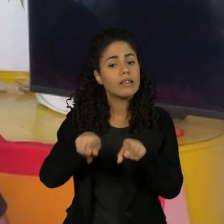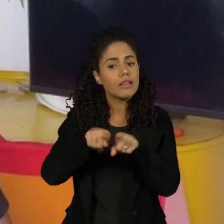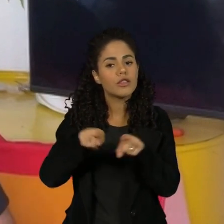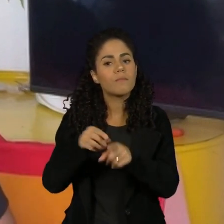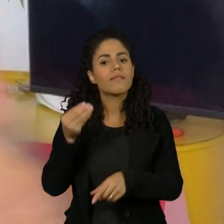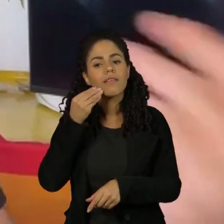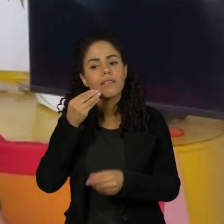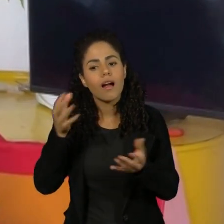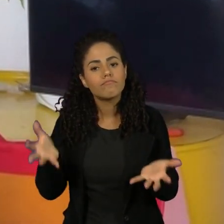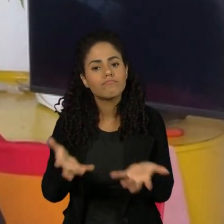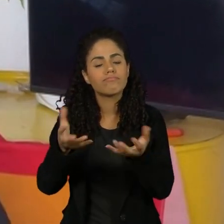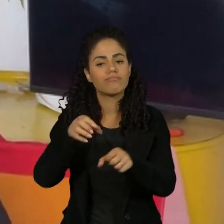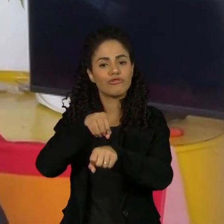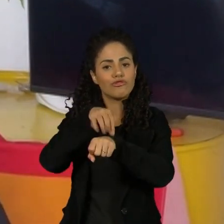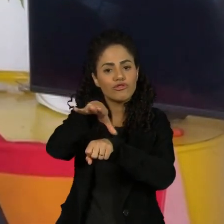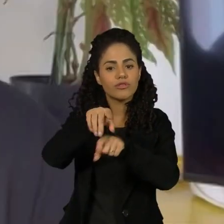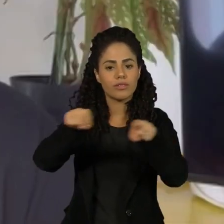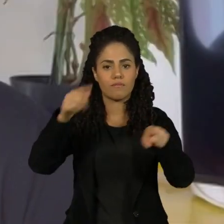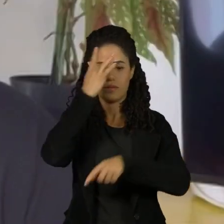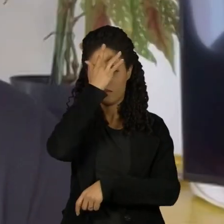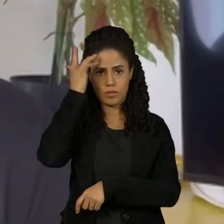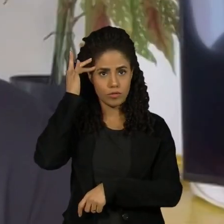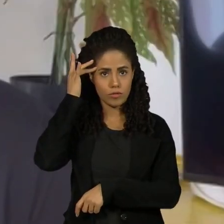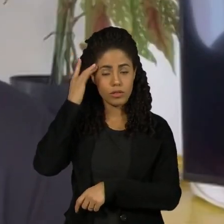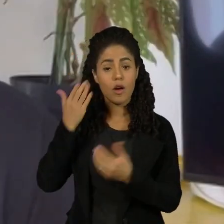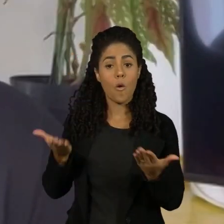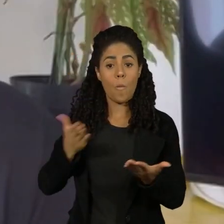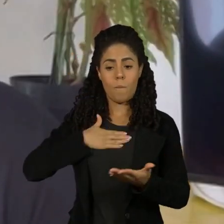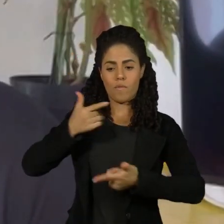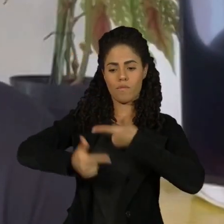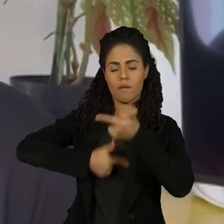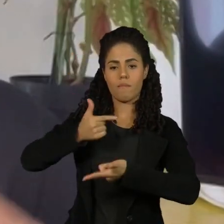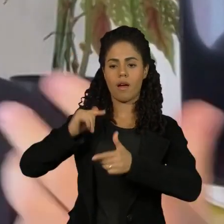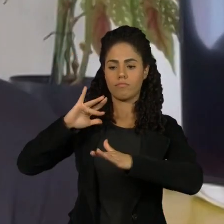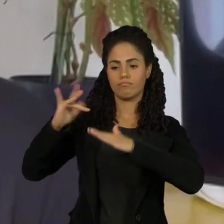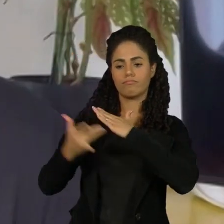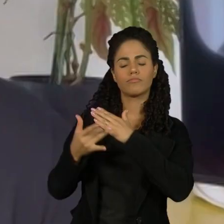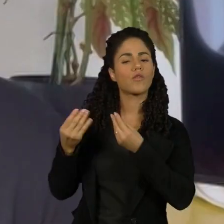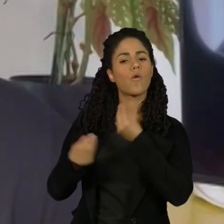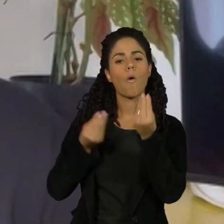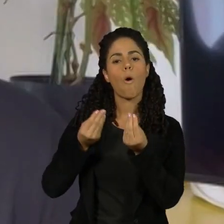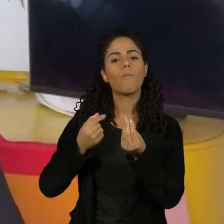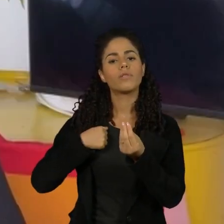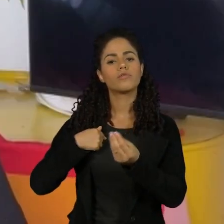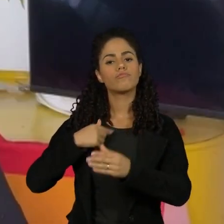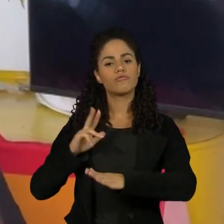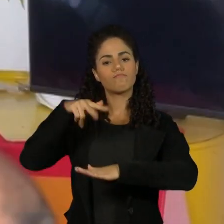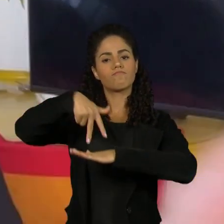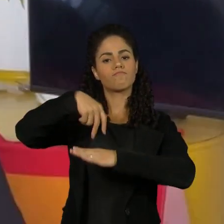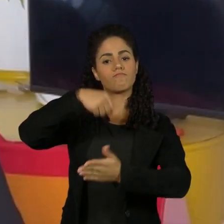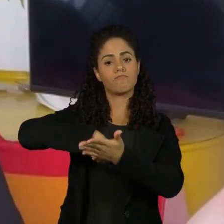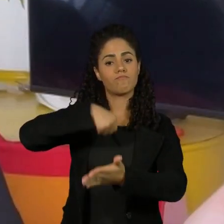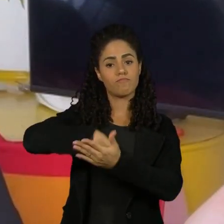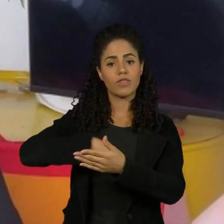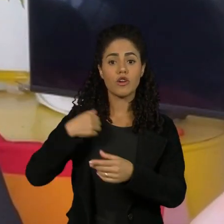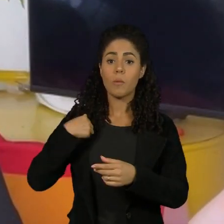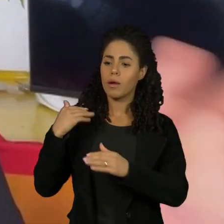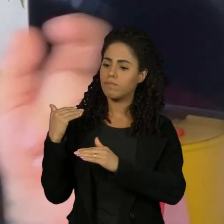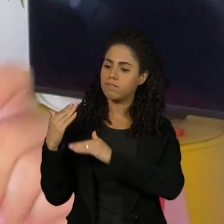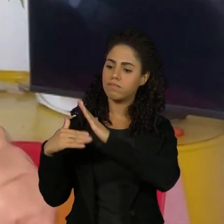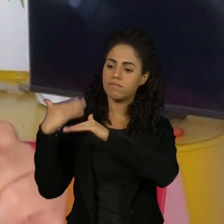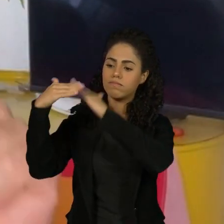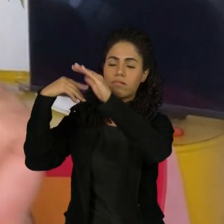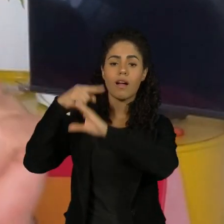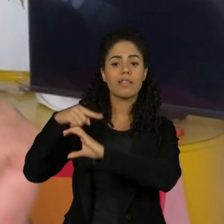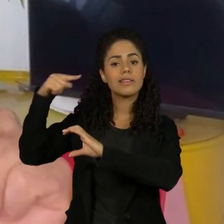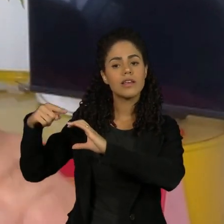na vida delas e compartilharem com outras pessoas. Meu trabalho na rede social ele vem muito desse lugar do ativismo mesmo. Depois de tantos avanços na ciência, eu